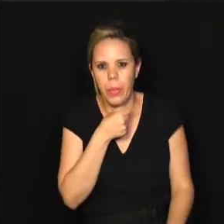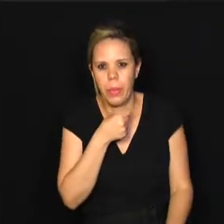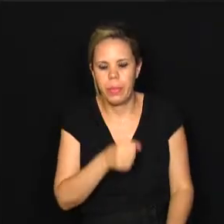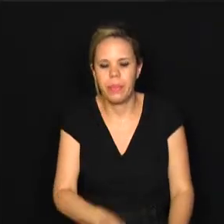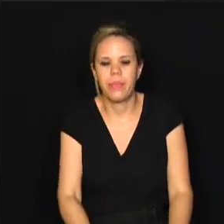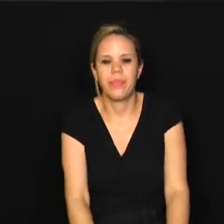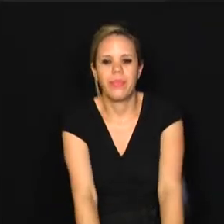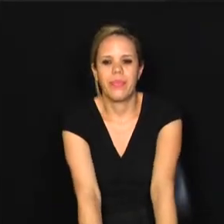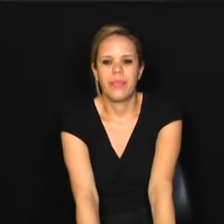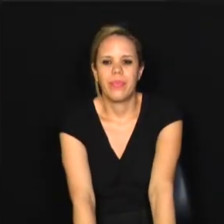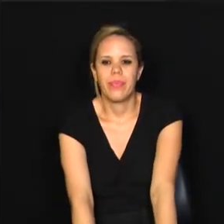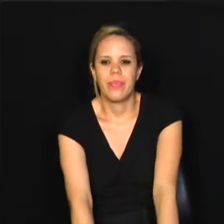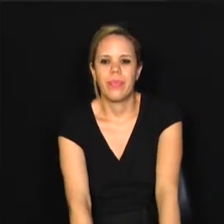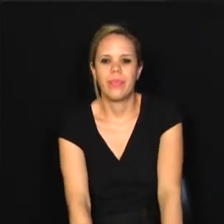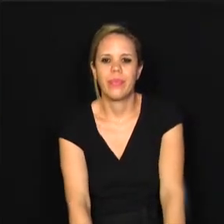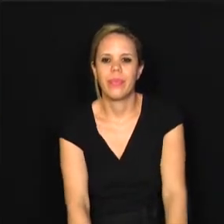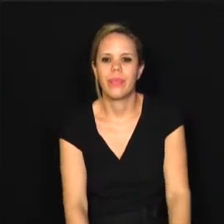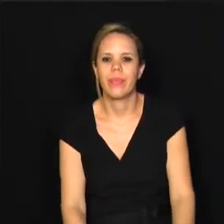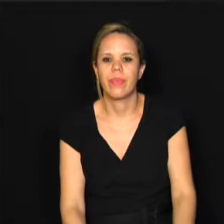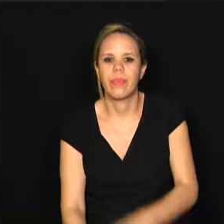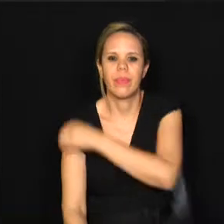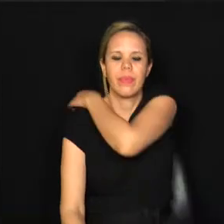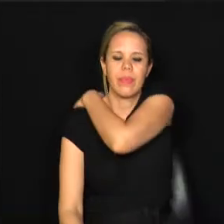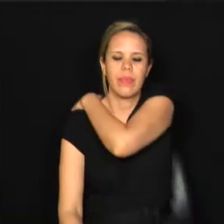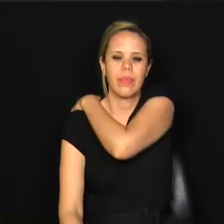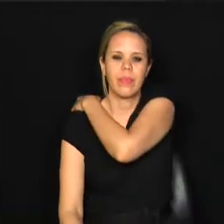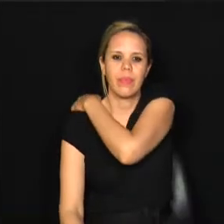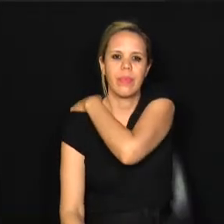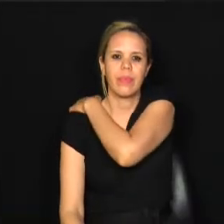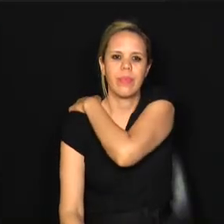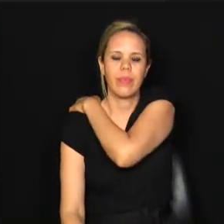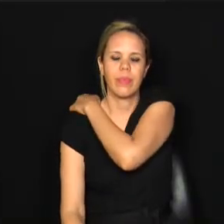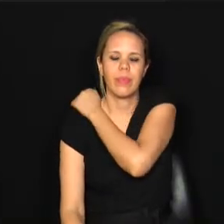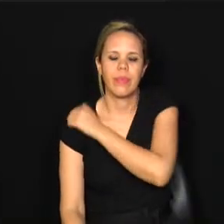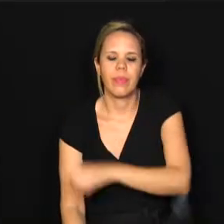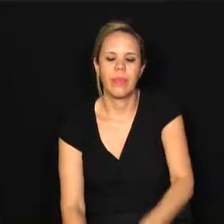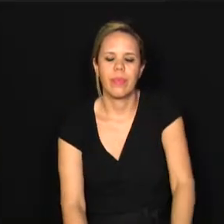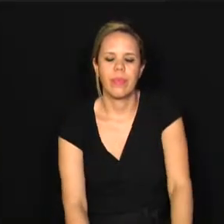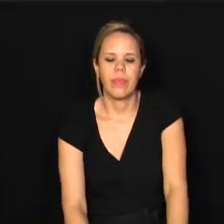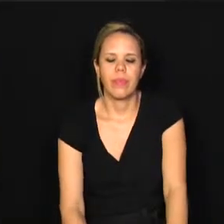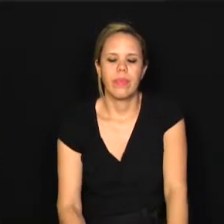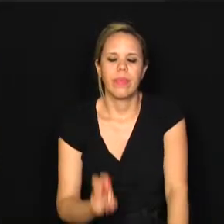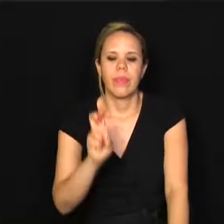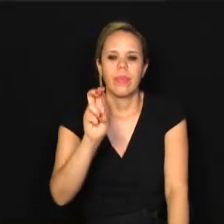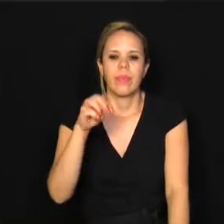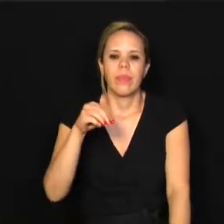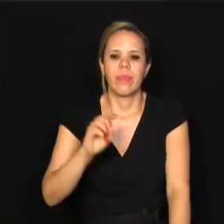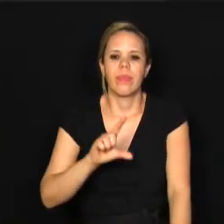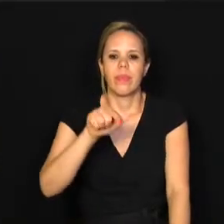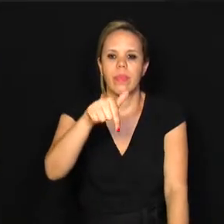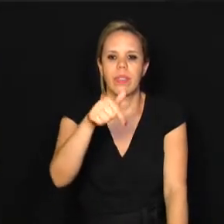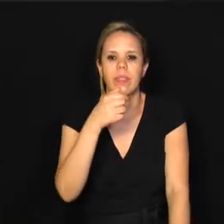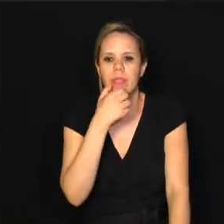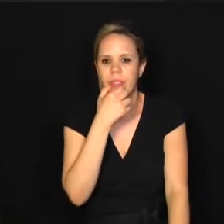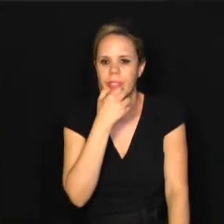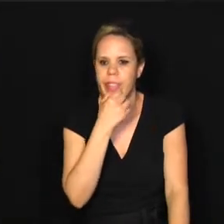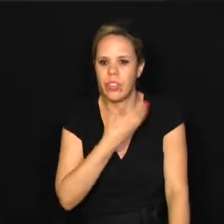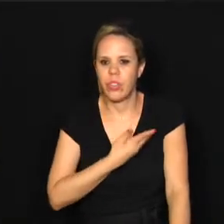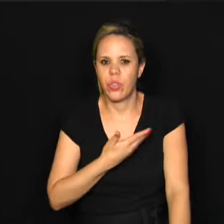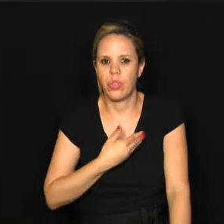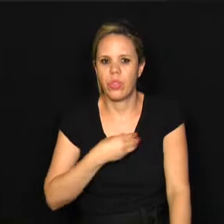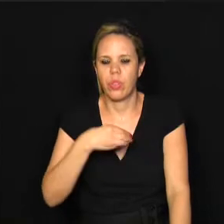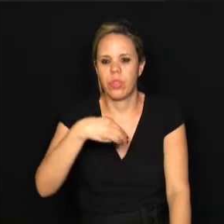do microfone, que a gente vai ouvir a senhora. Aí 5 minutinhos para depois passar para o nosso companheiro